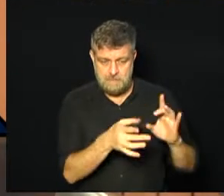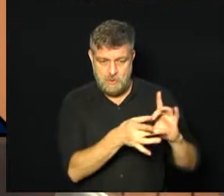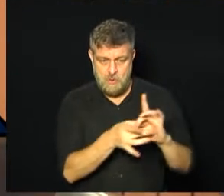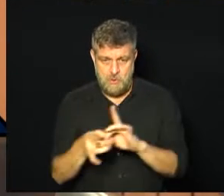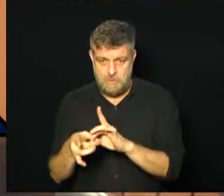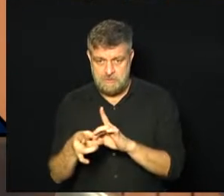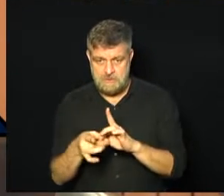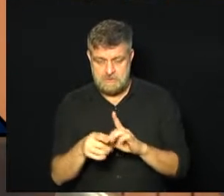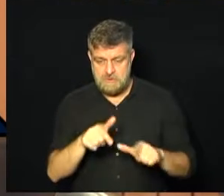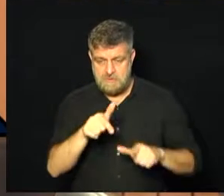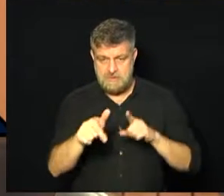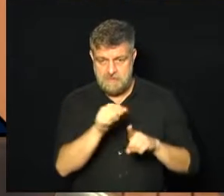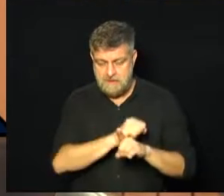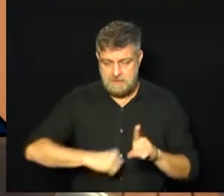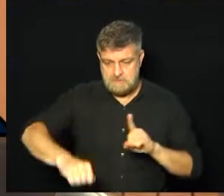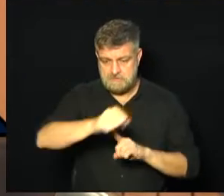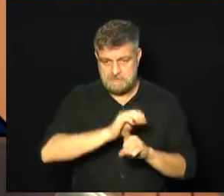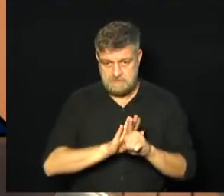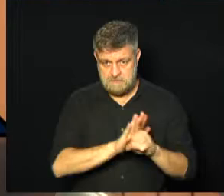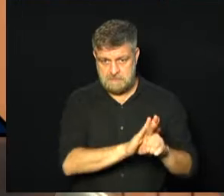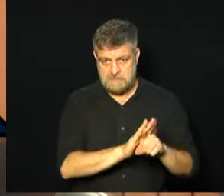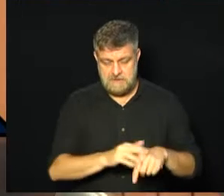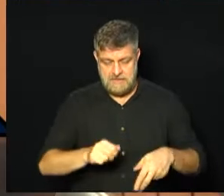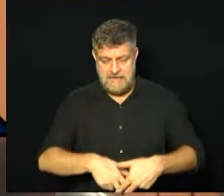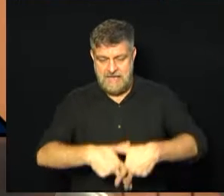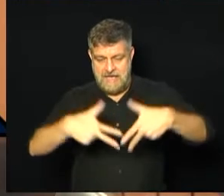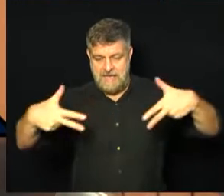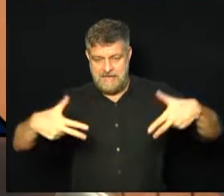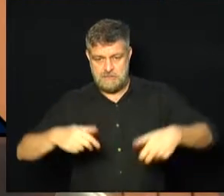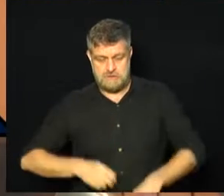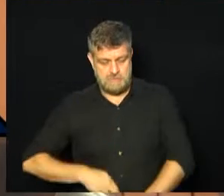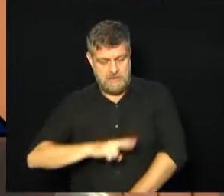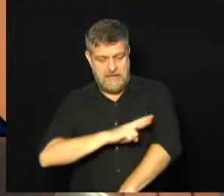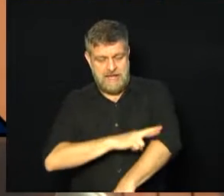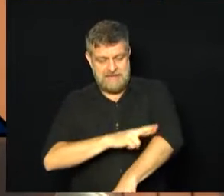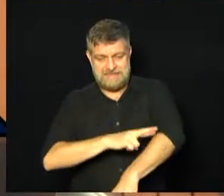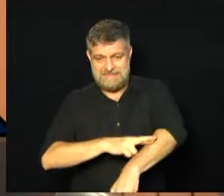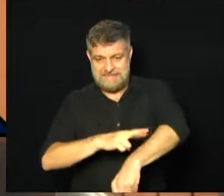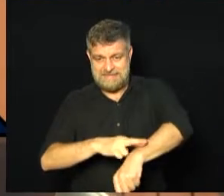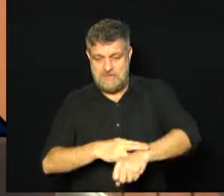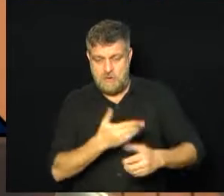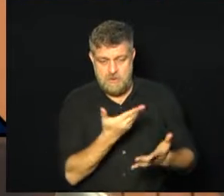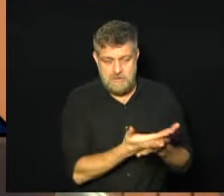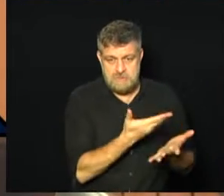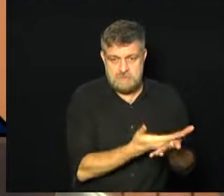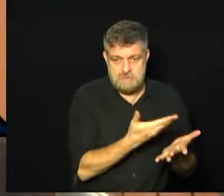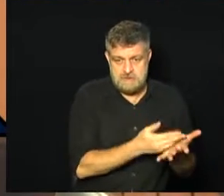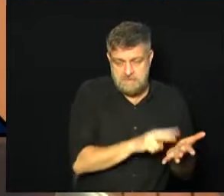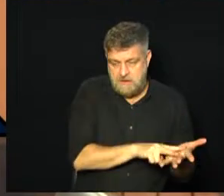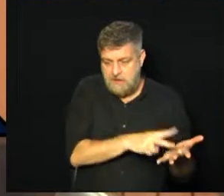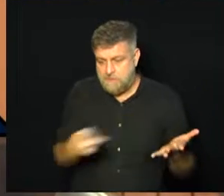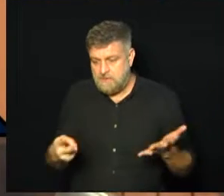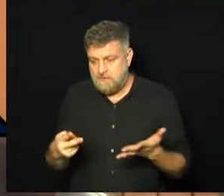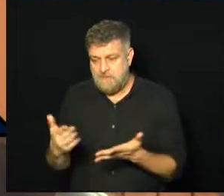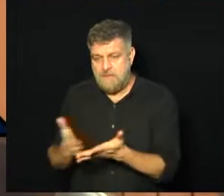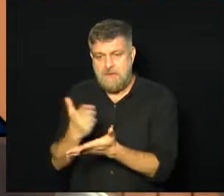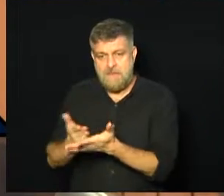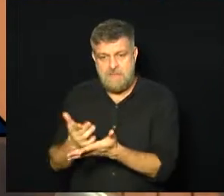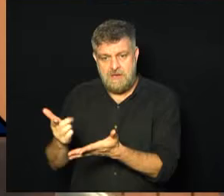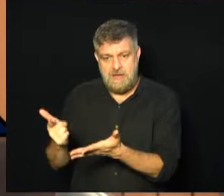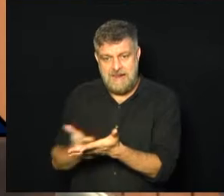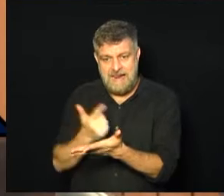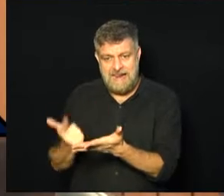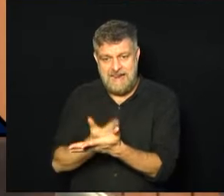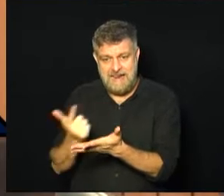brasileiro, na questão étnico-racial, estudos que foram transformados em livros, e é autora de